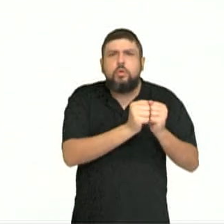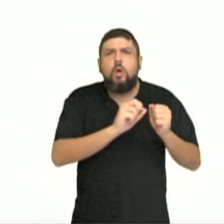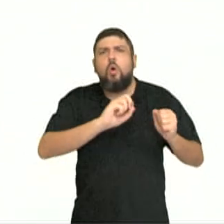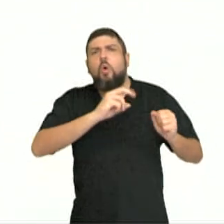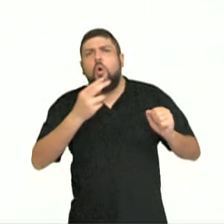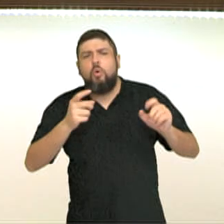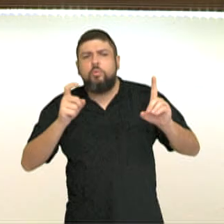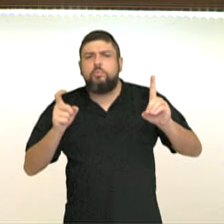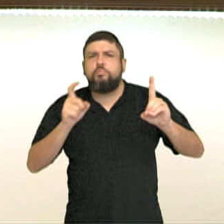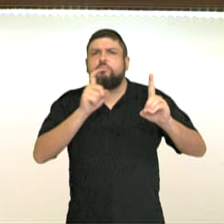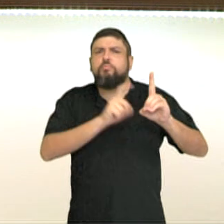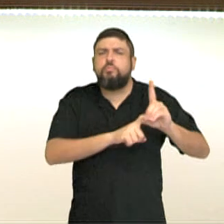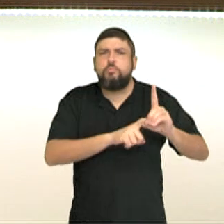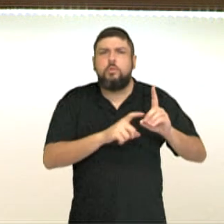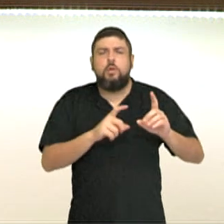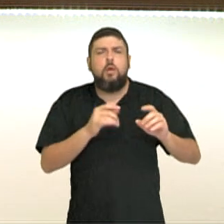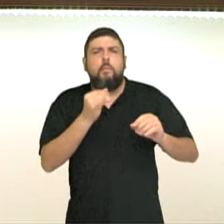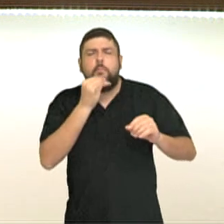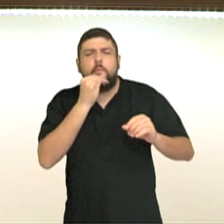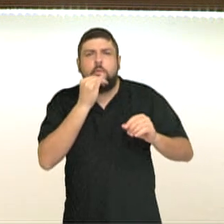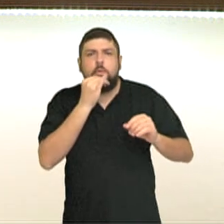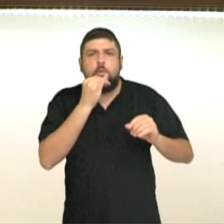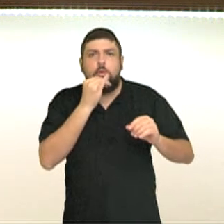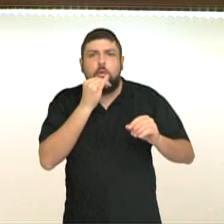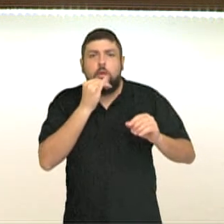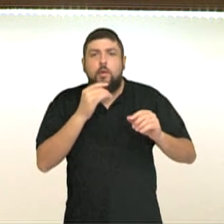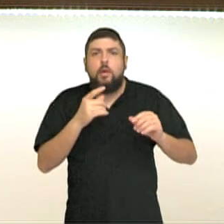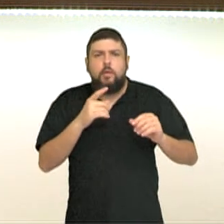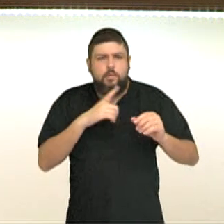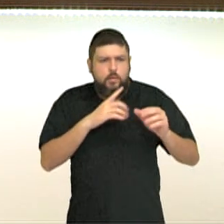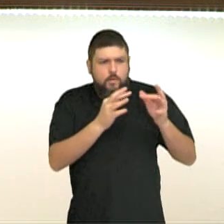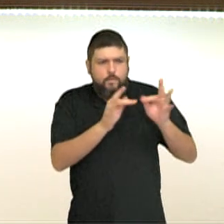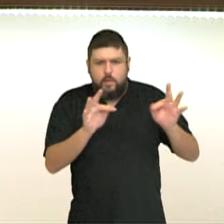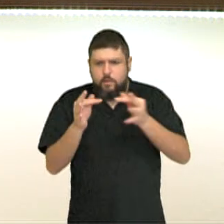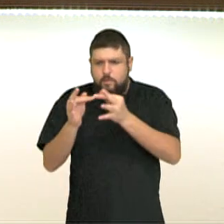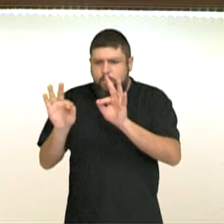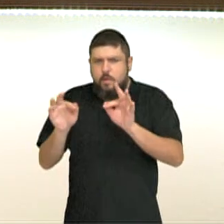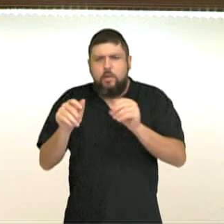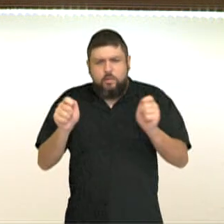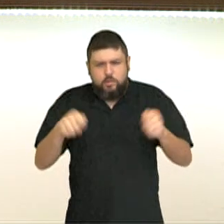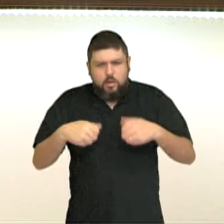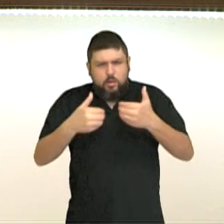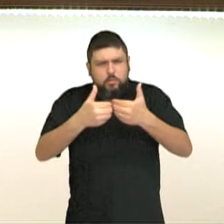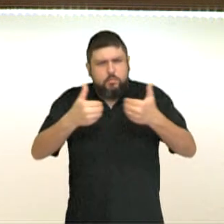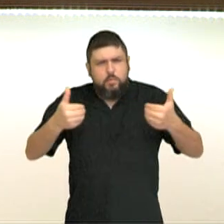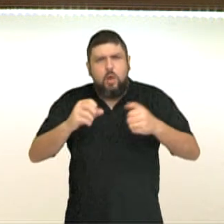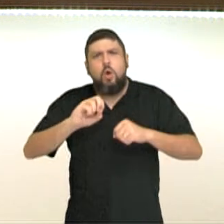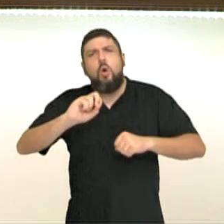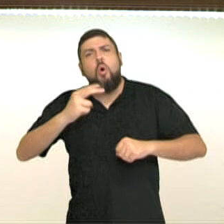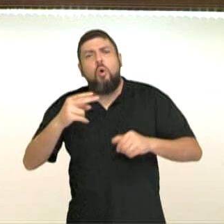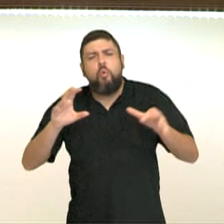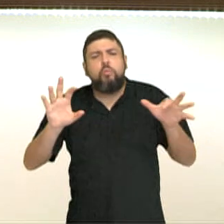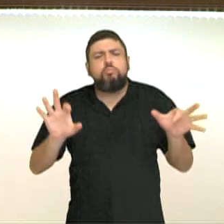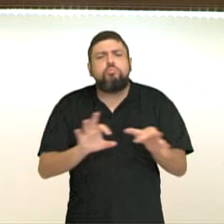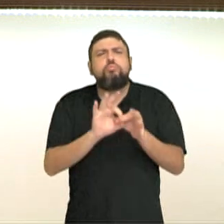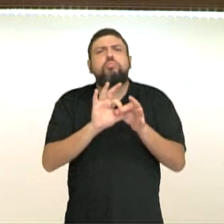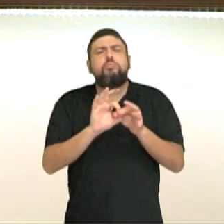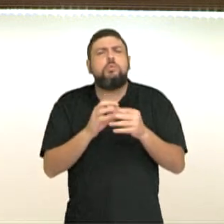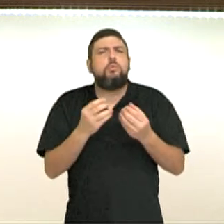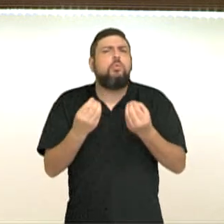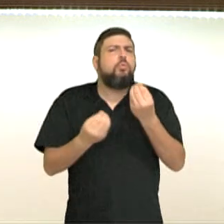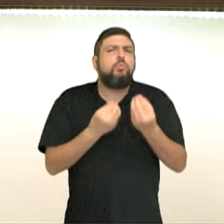são independentes como os dedos da mão. Subordinadas são dependentes, tá? Tem uma relação de